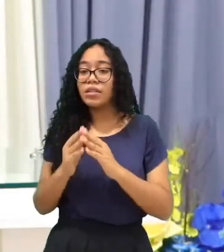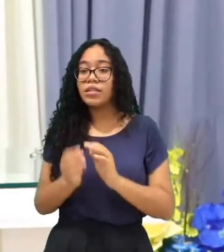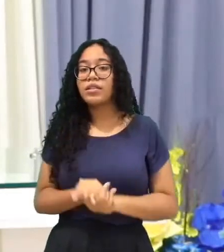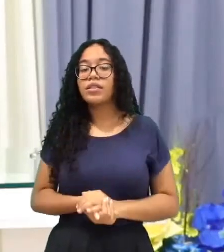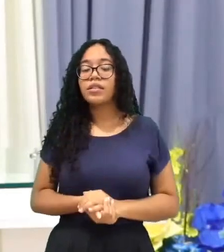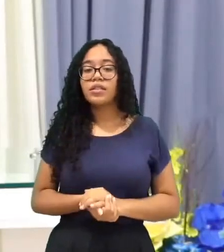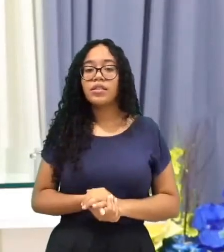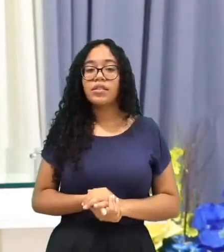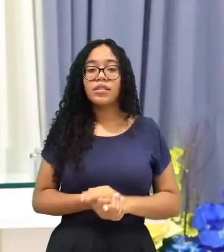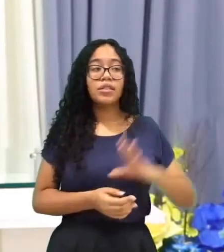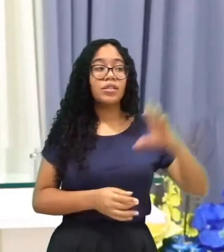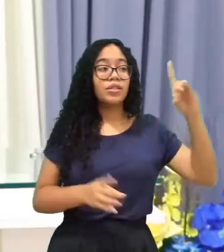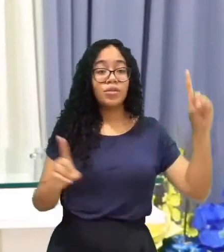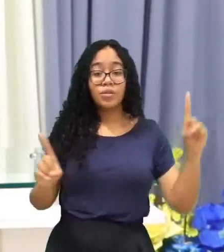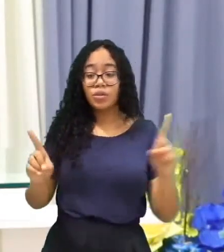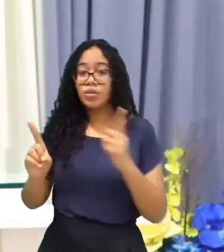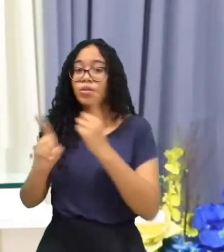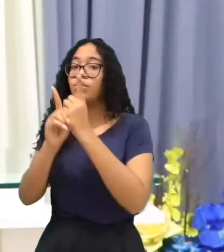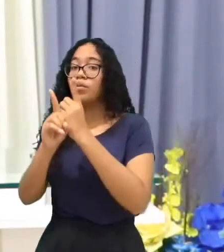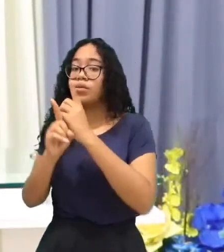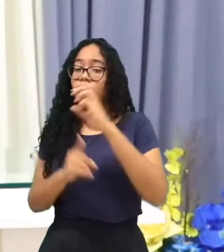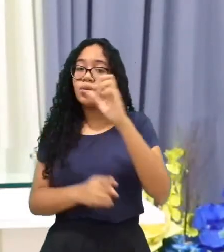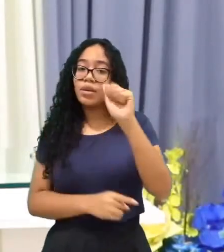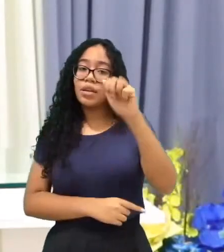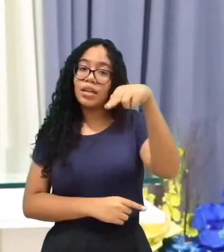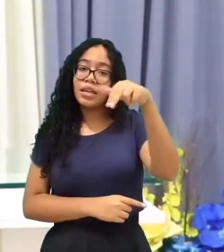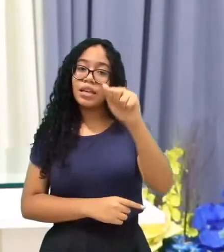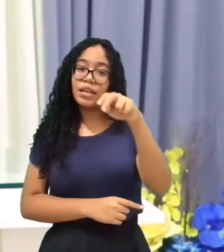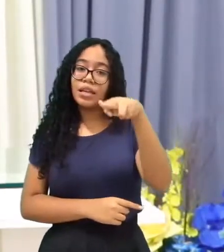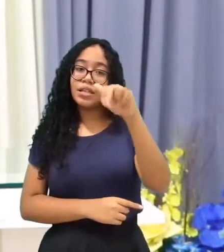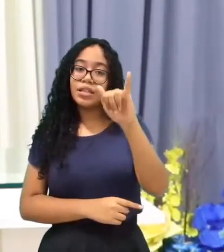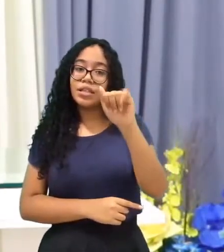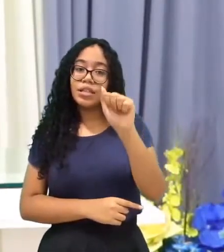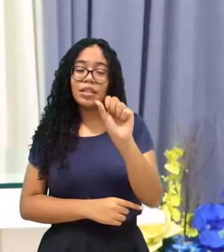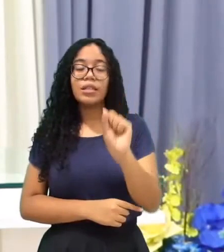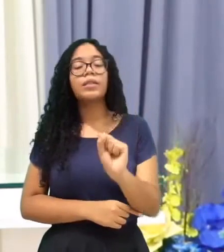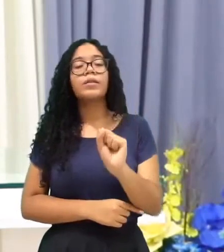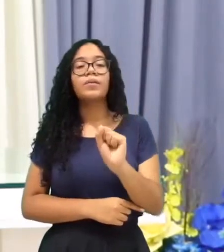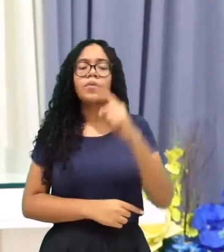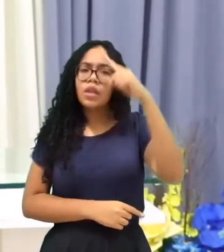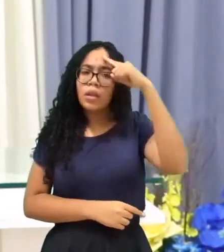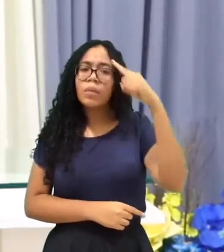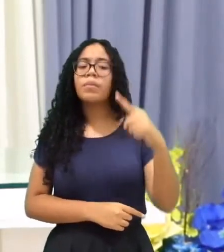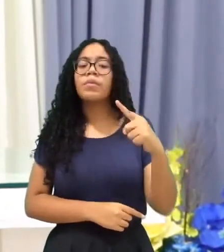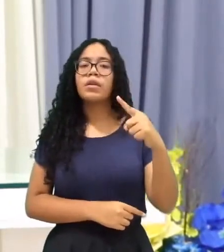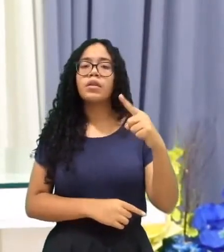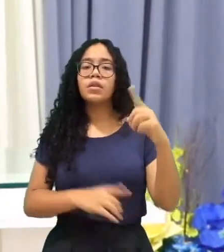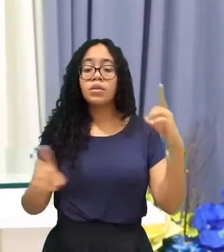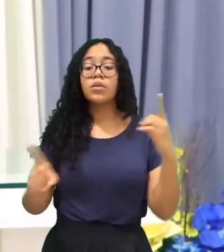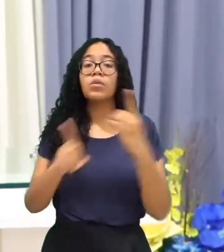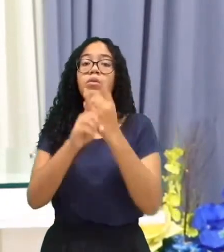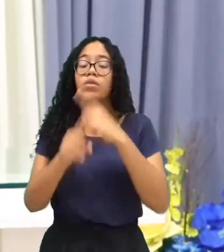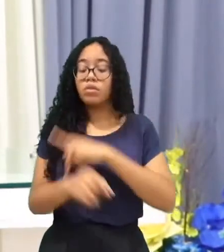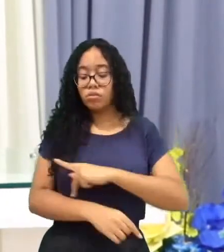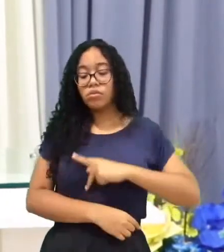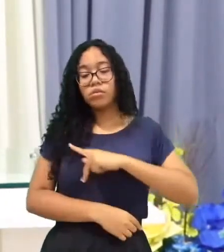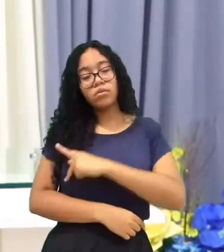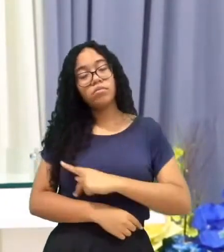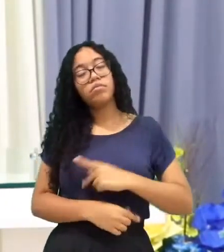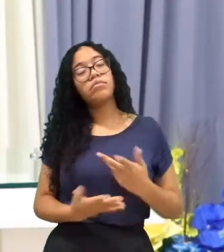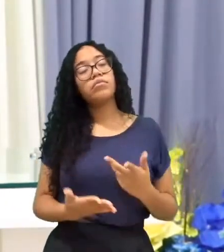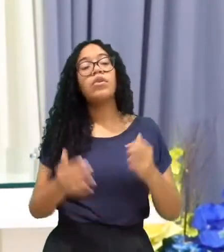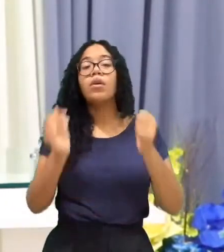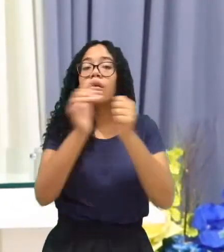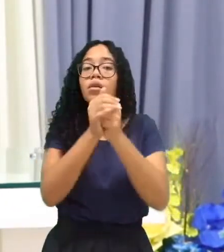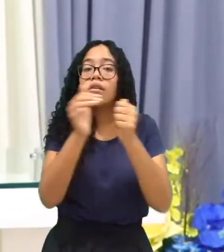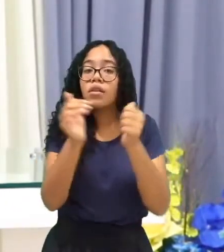Ananias, um dos seus discípulos, e manda Ananias ir lá onde Saulo,